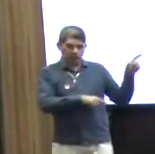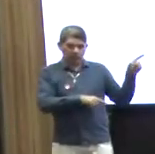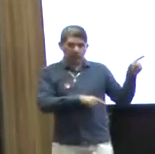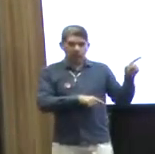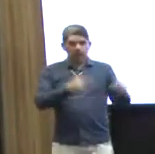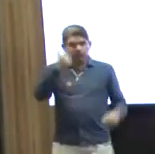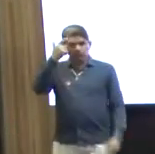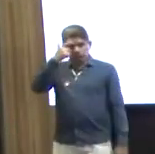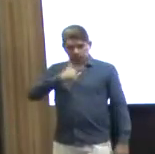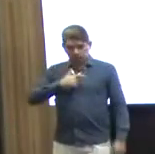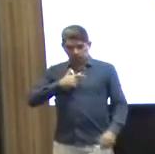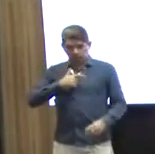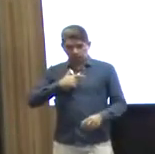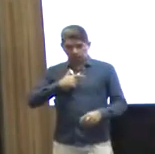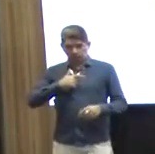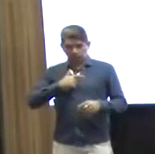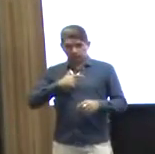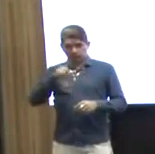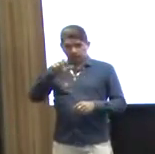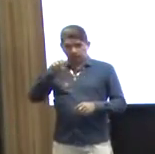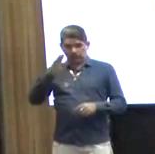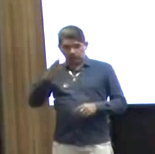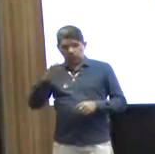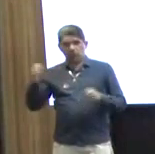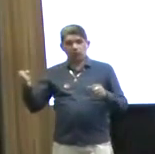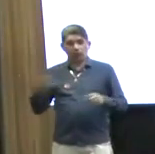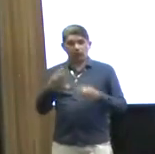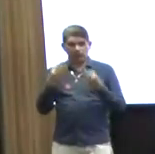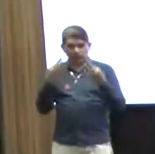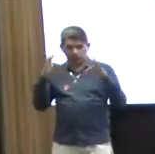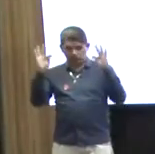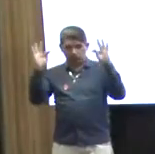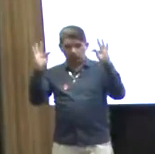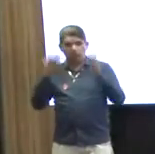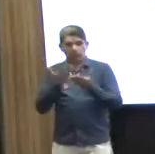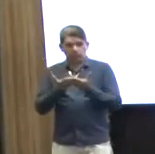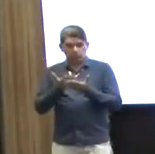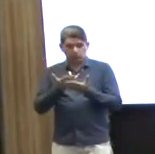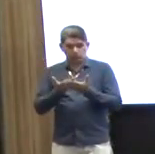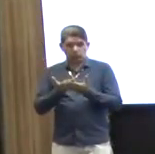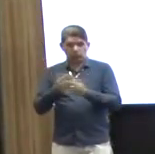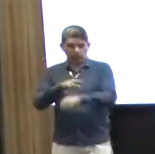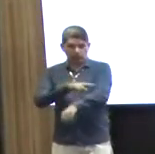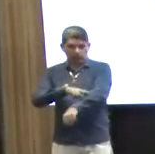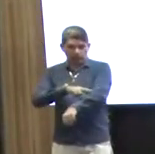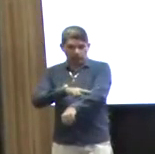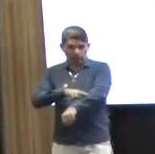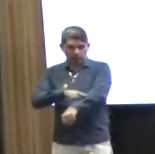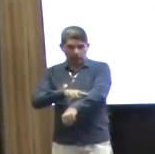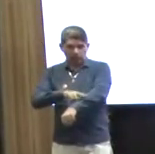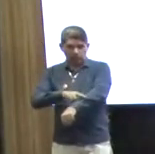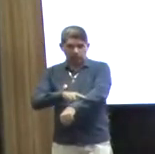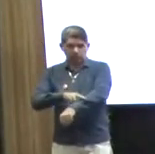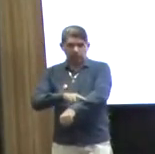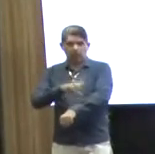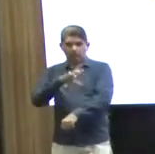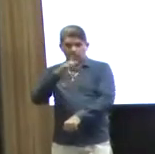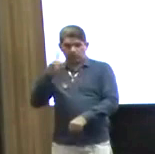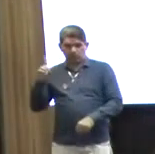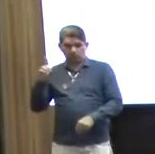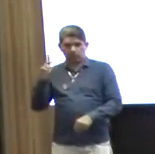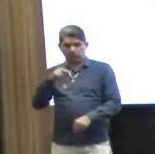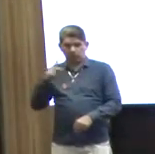do Laboratório de Educação, Novas Tecnologias e Estudos Étnico-Raciais, coordenado pela professora Maria de Fátima. E eu achei